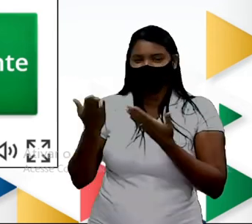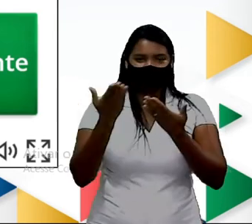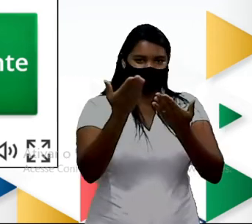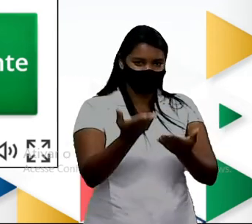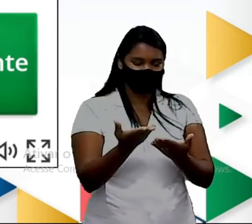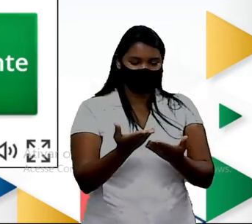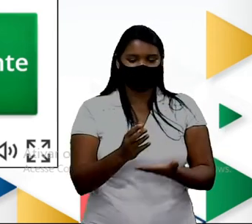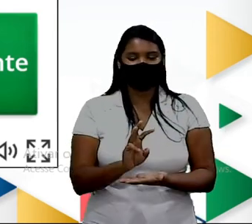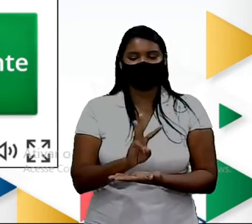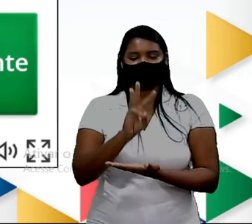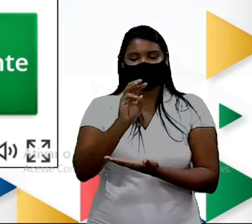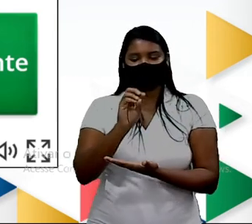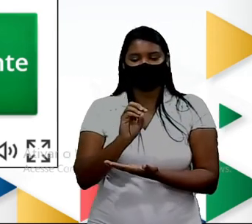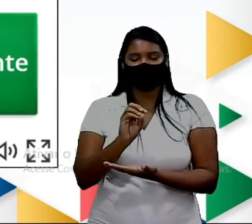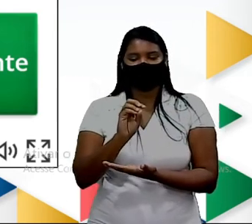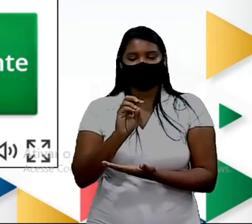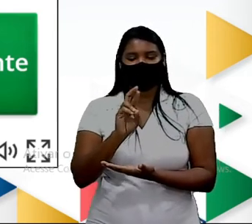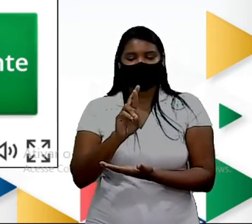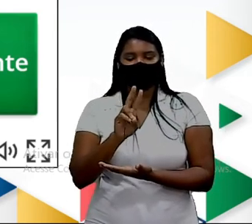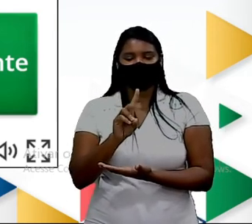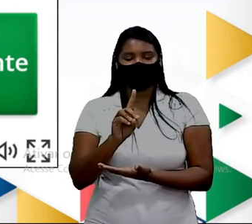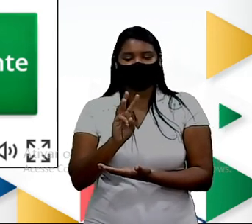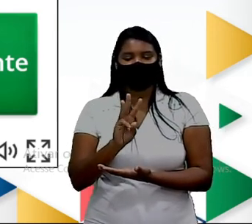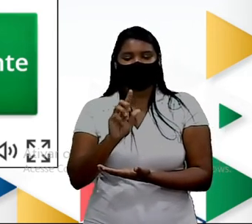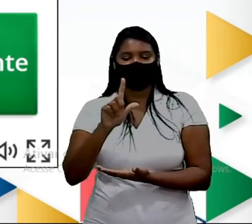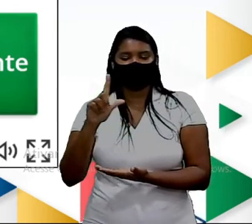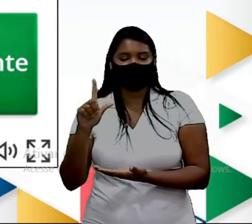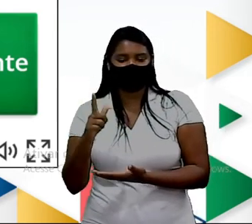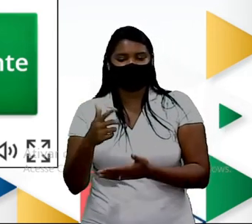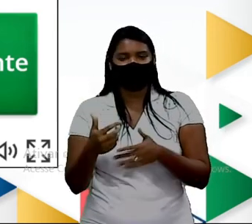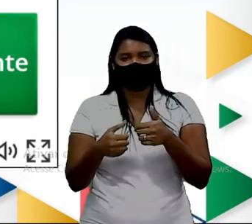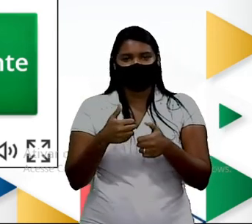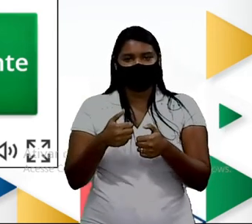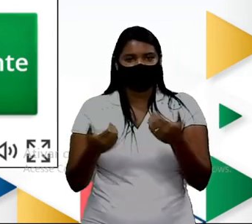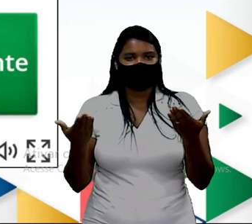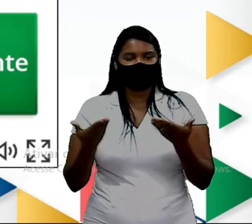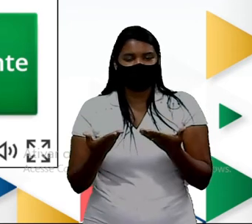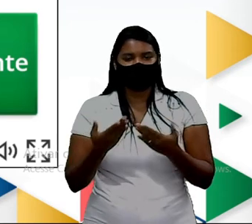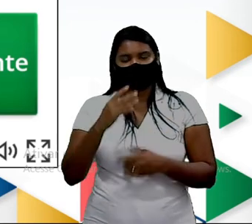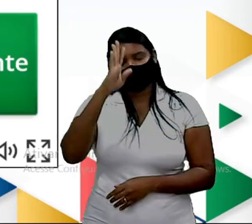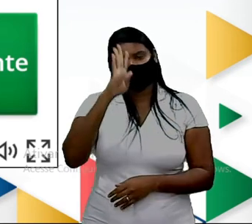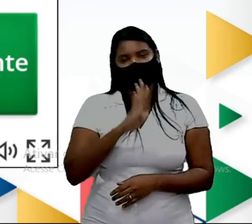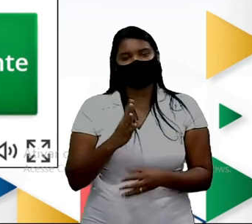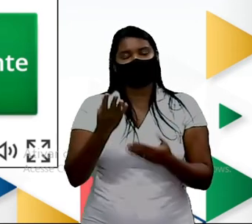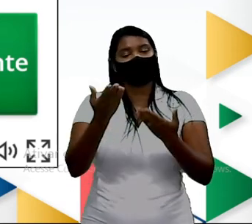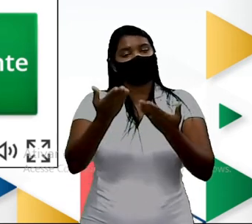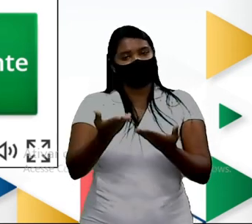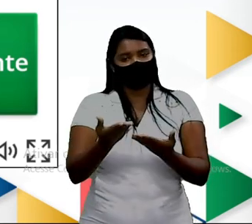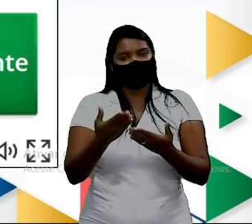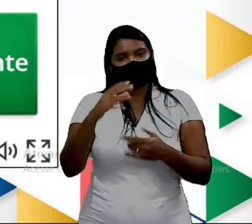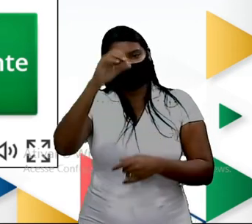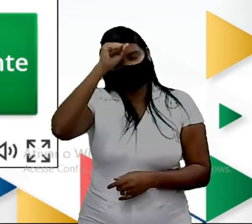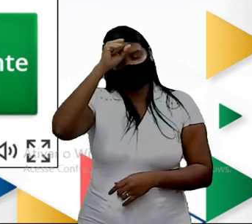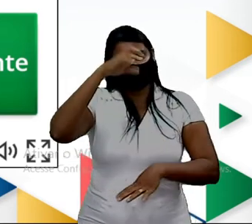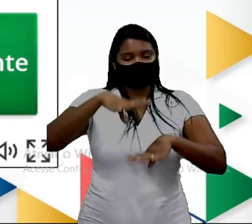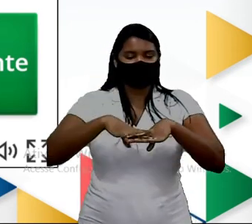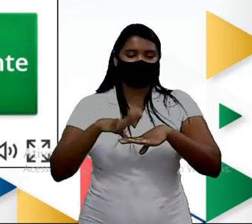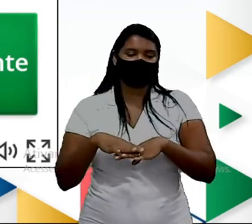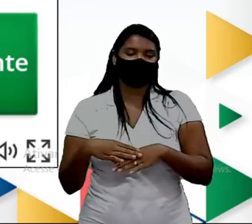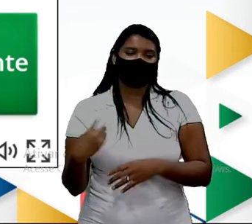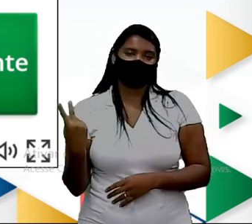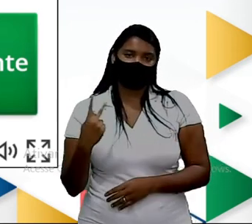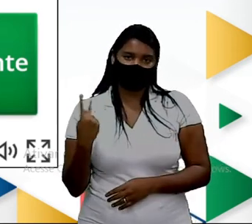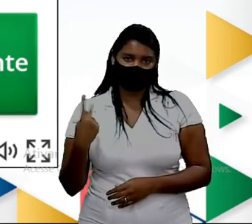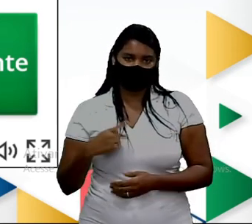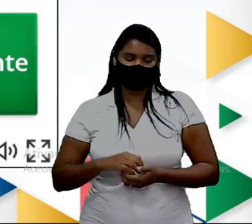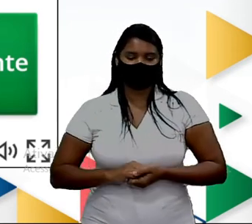o Word Wall, que é uma plataforma jogos eletrônicos gratuitos para você aprender matemática conosco, tá bom?